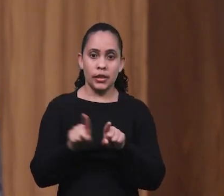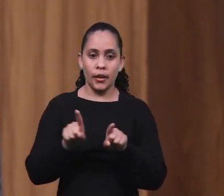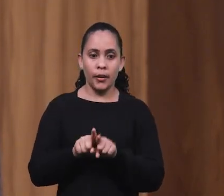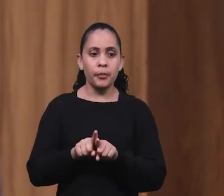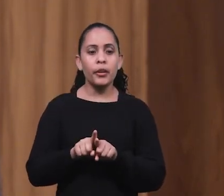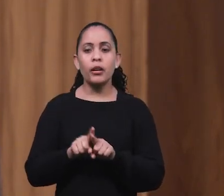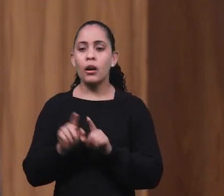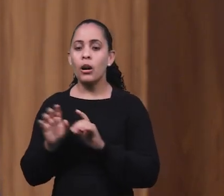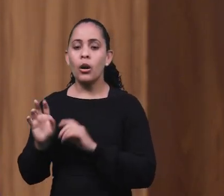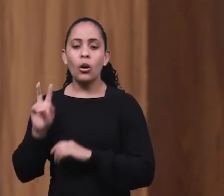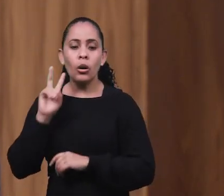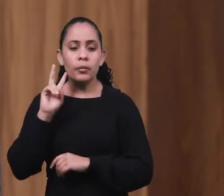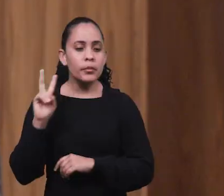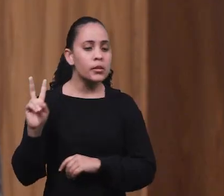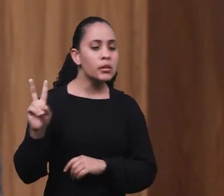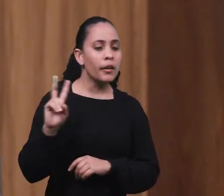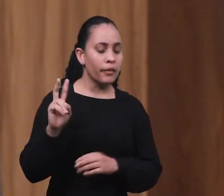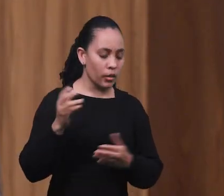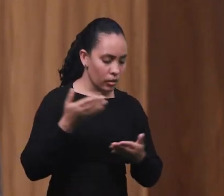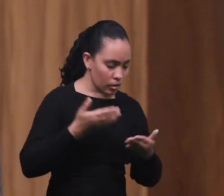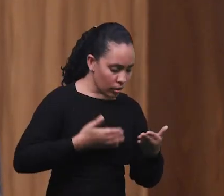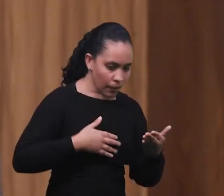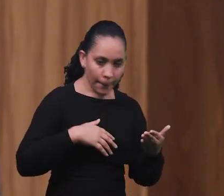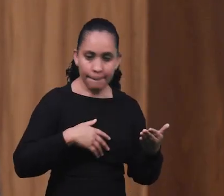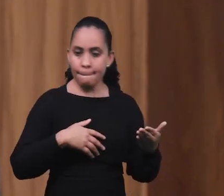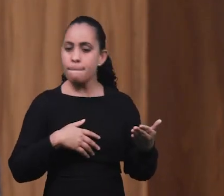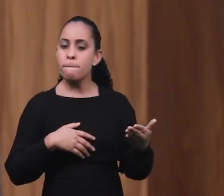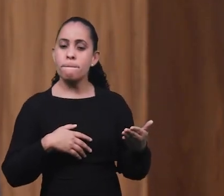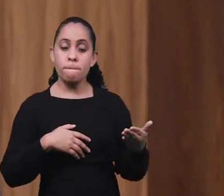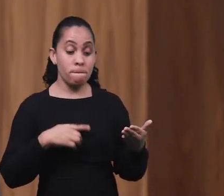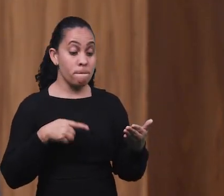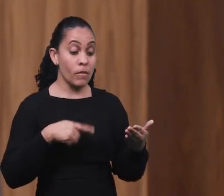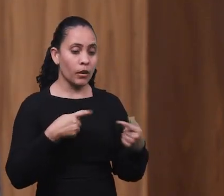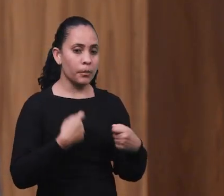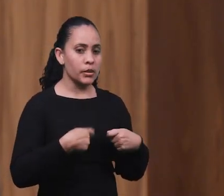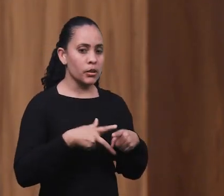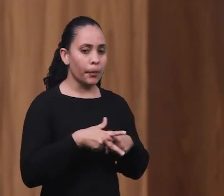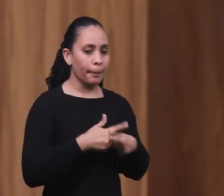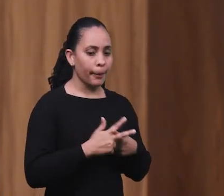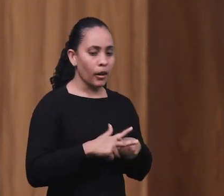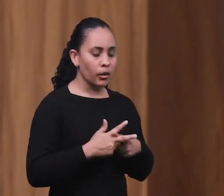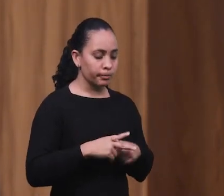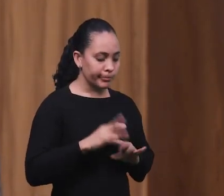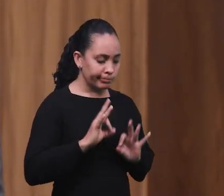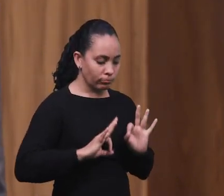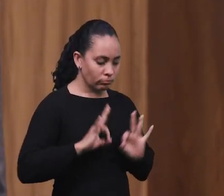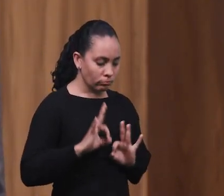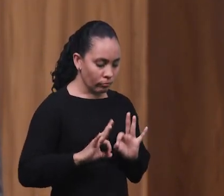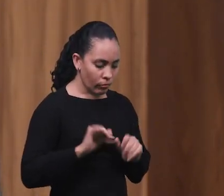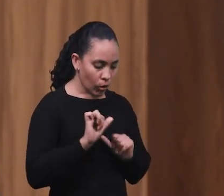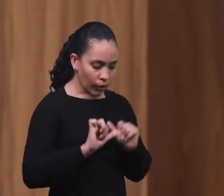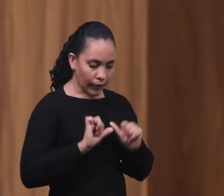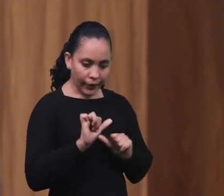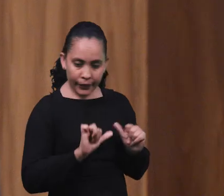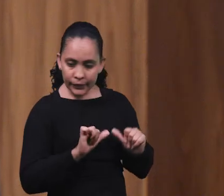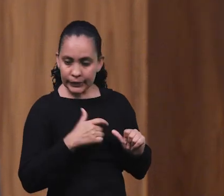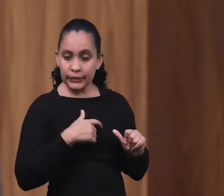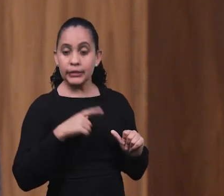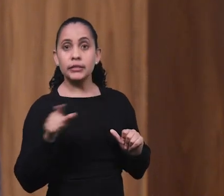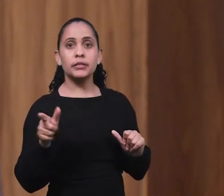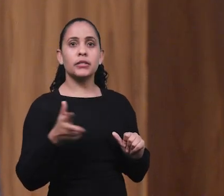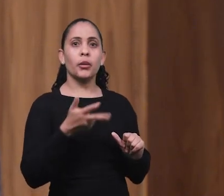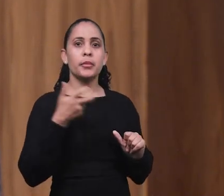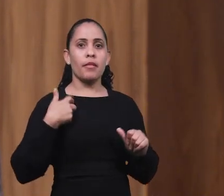olhando para o mercado e recalculando a rota, igual o GPS faz. Eu preciso recalcular a rota, preciso mexer aqui, trocar esse ponto aqui e outro